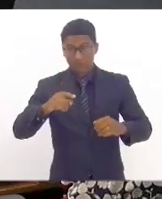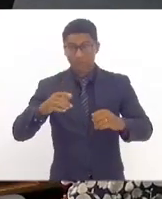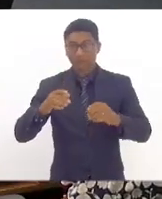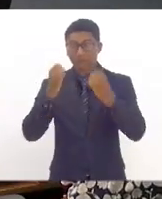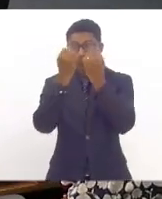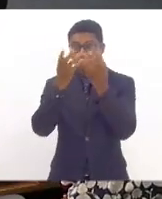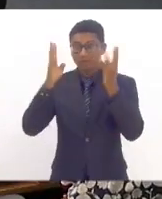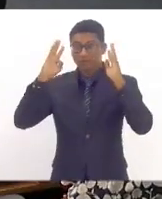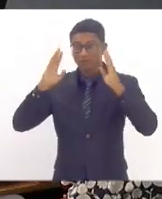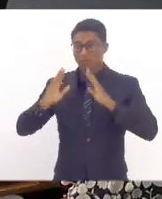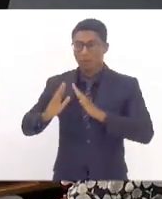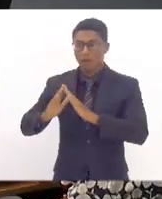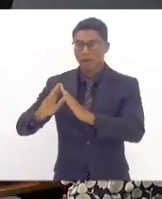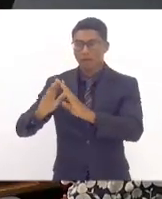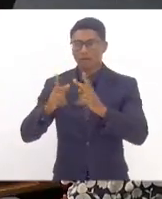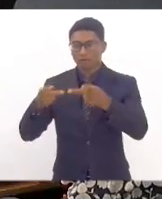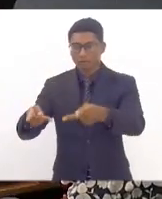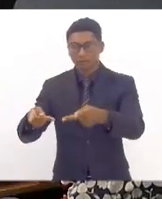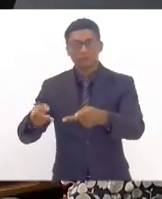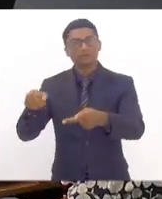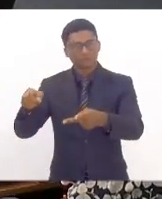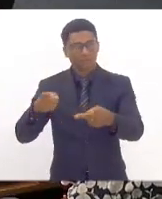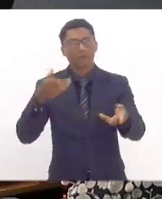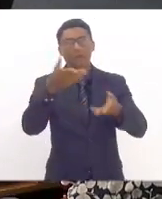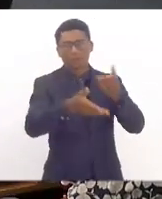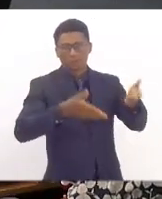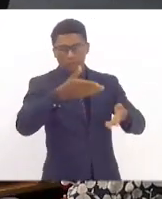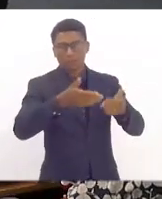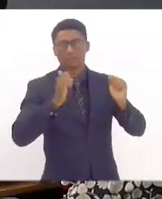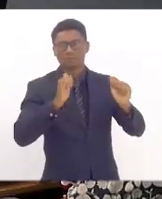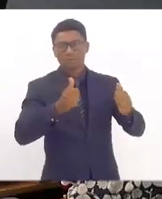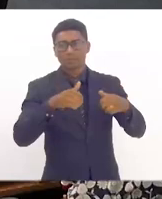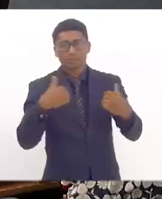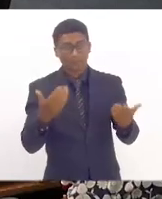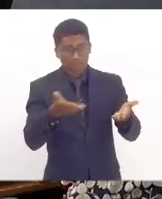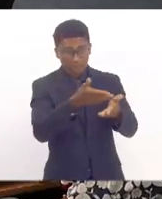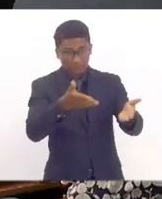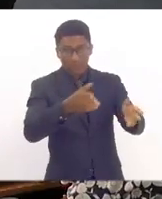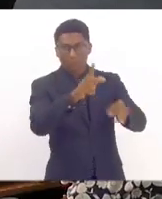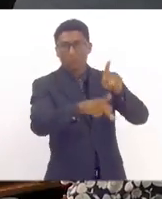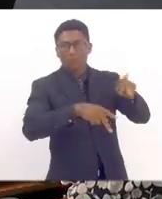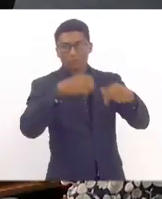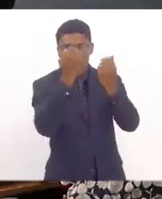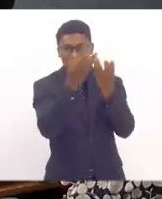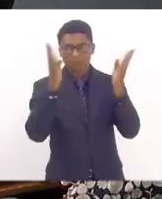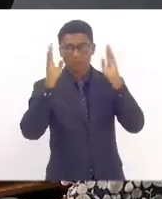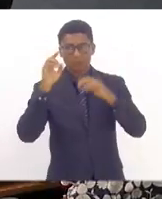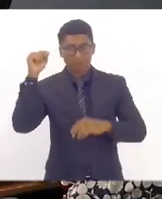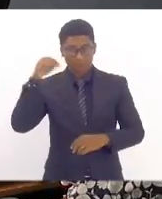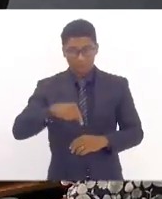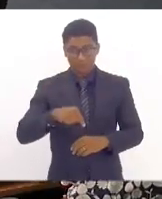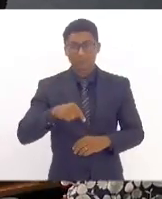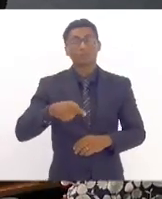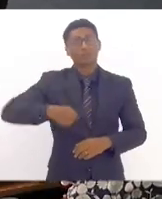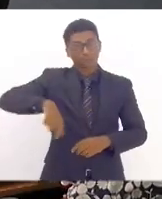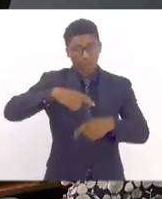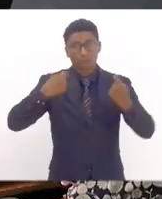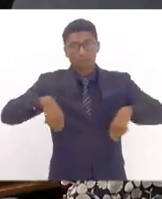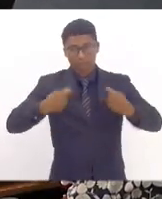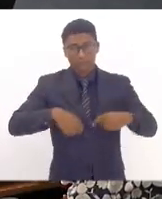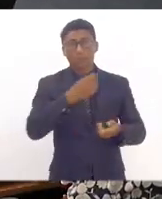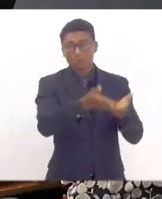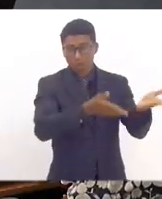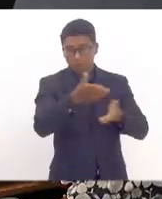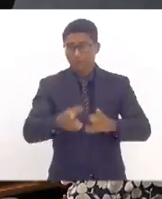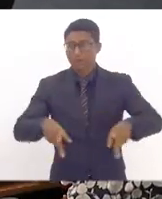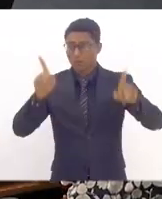tratado muito bem então assim a gente quando quando as nossas etnias estão aqui na no nosso no nosso elemento Urbano a gente tem que cuidar deles também muito